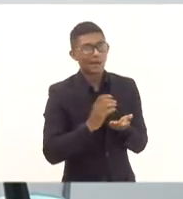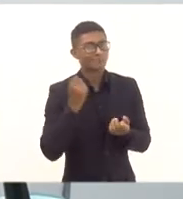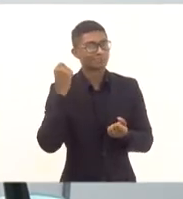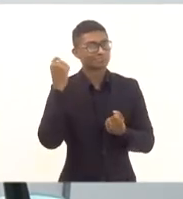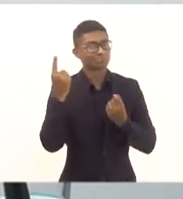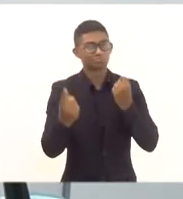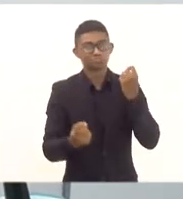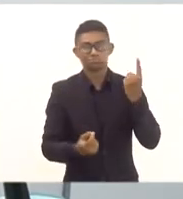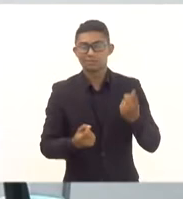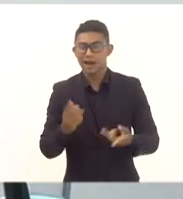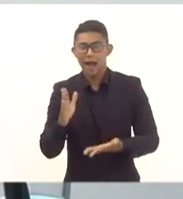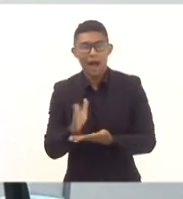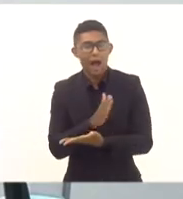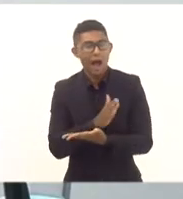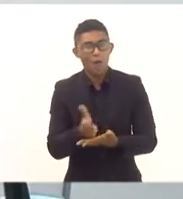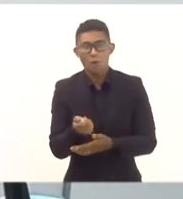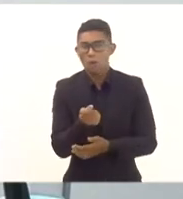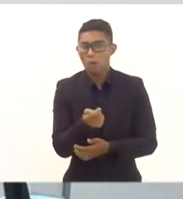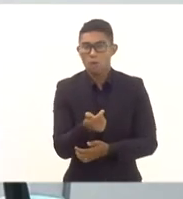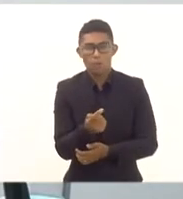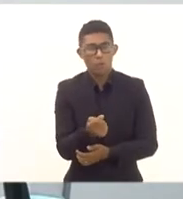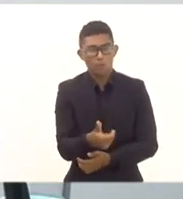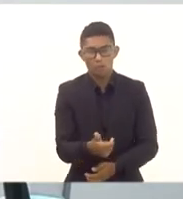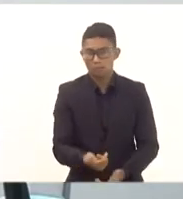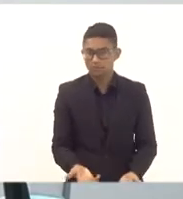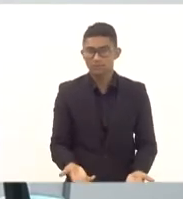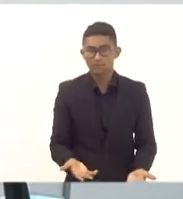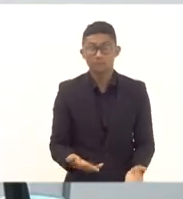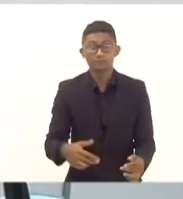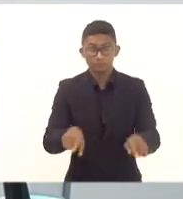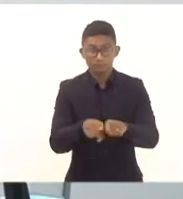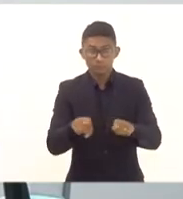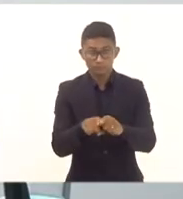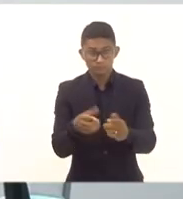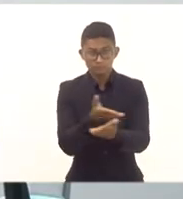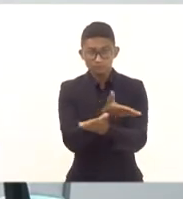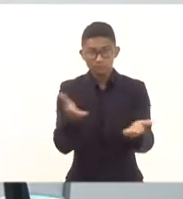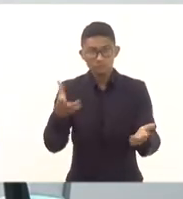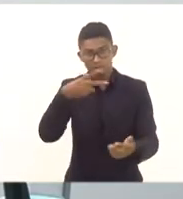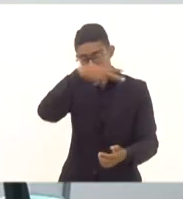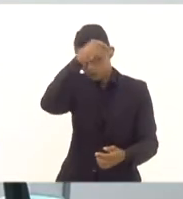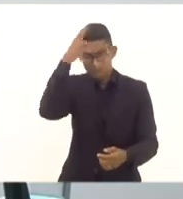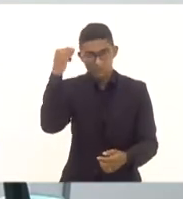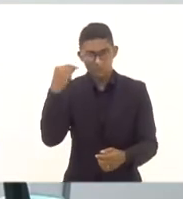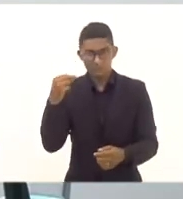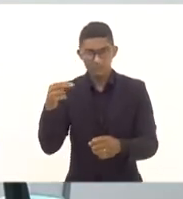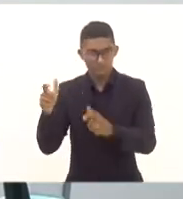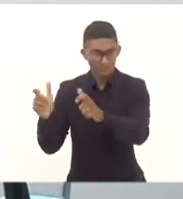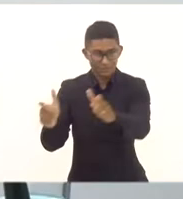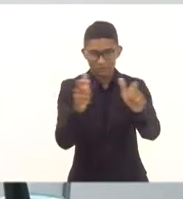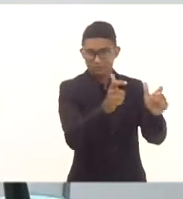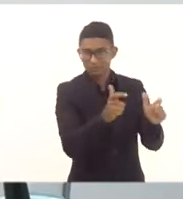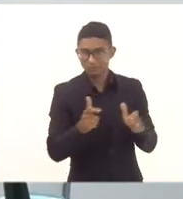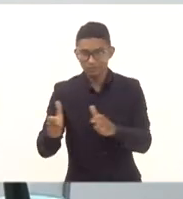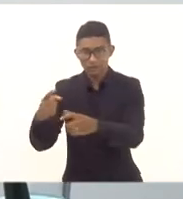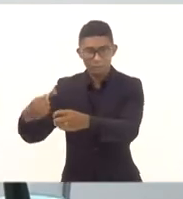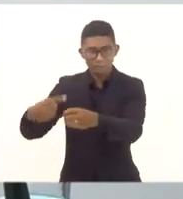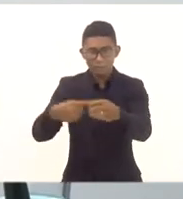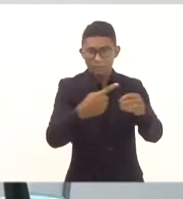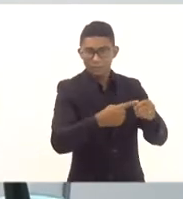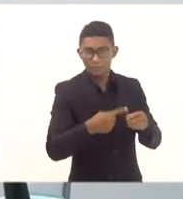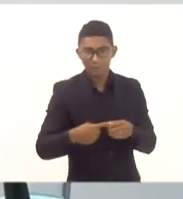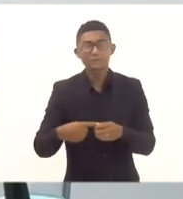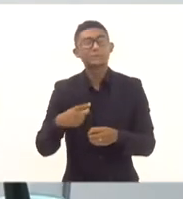que as prefeituras teriam em termos de pessoas vivendo em muita